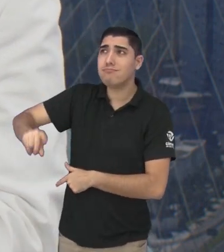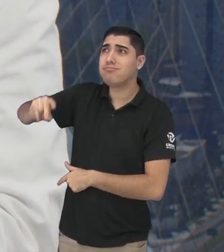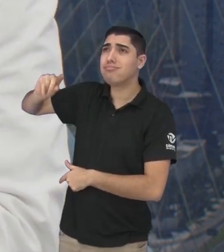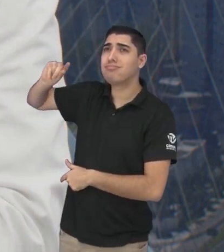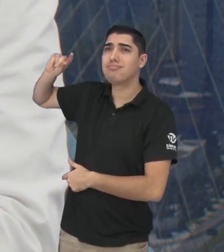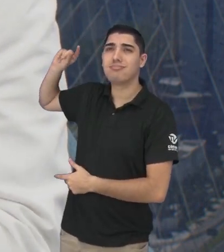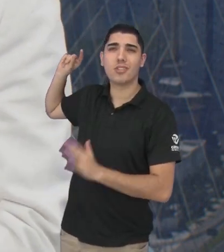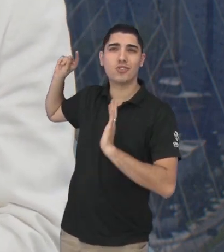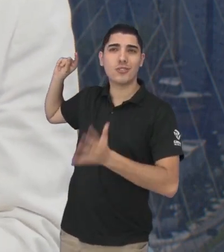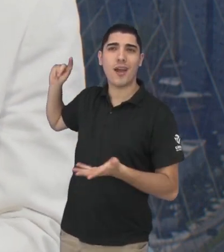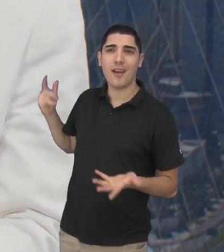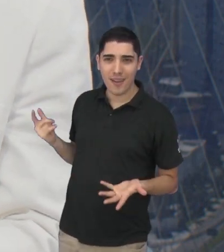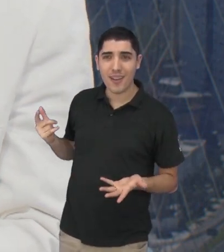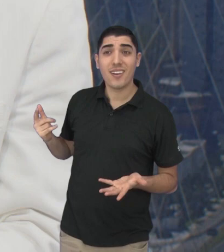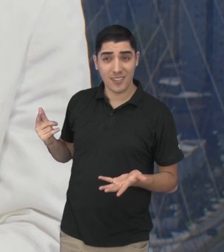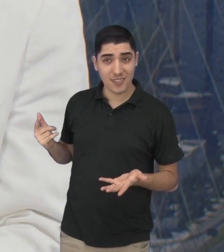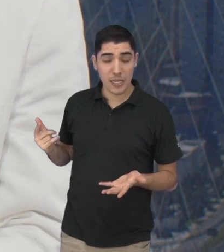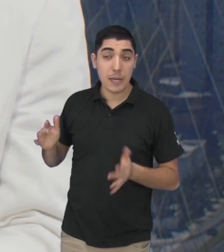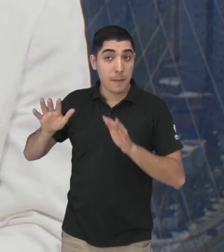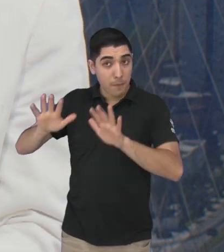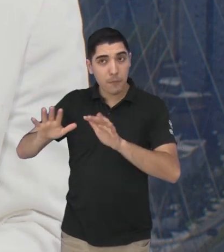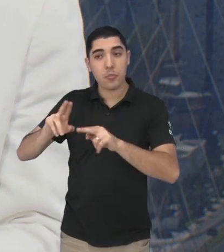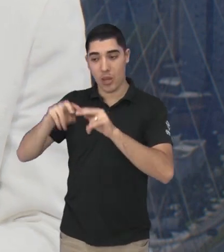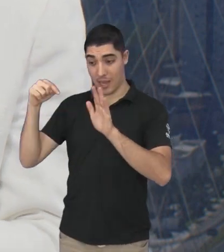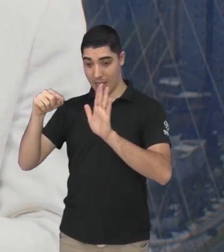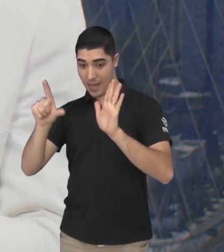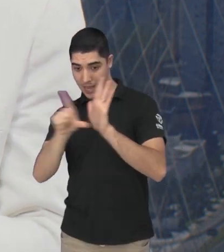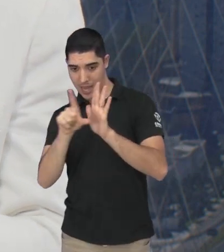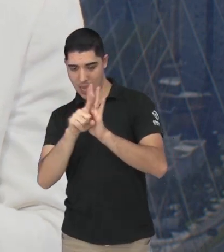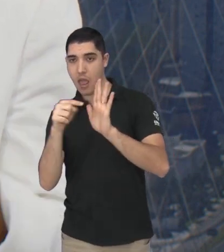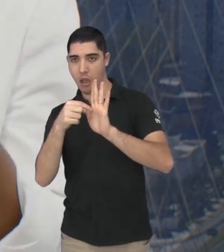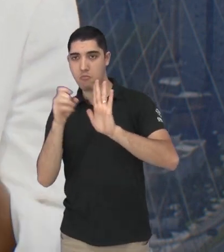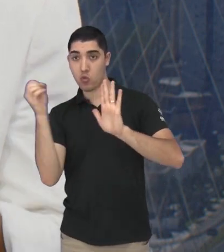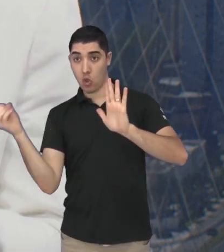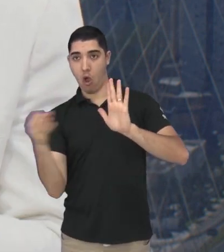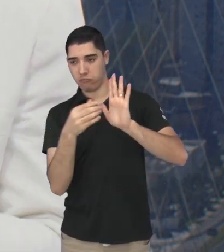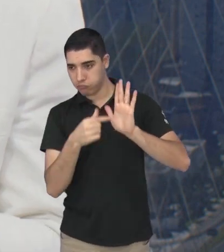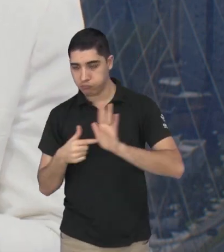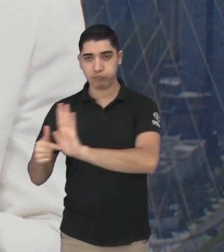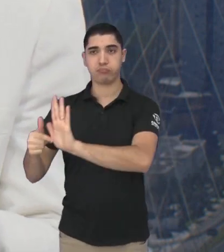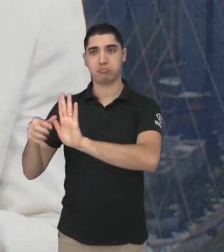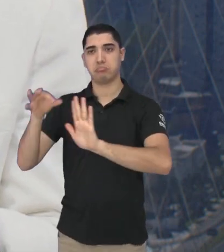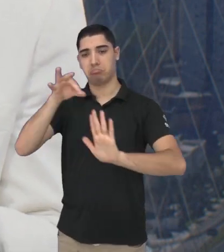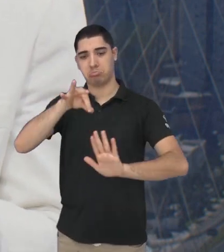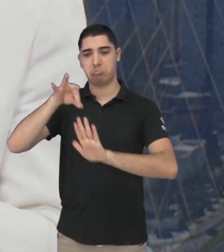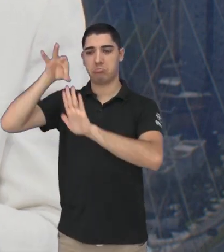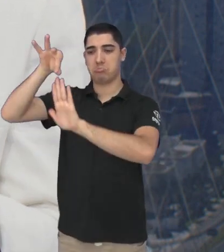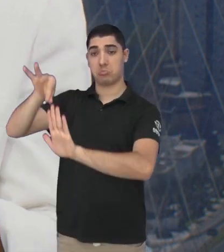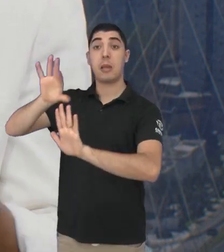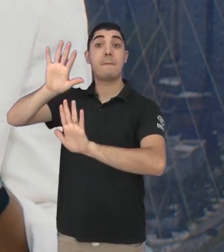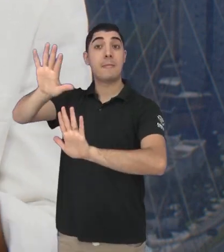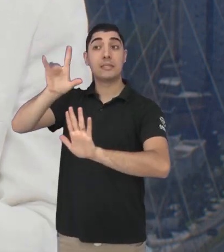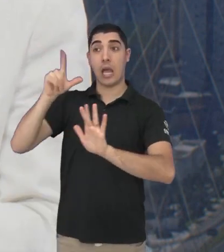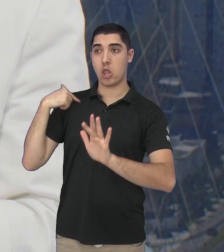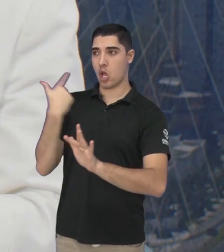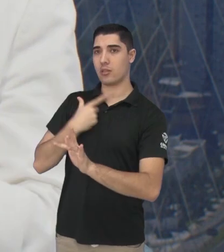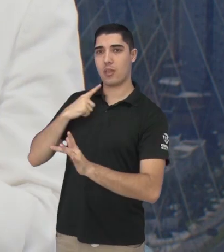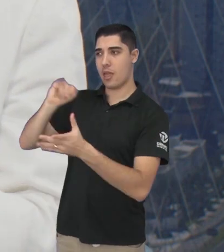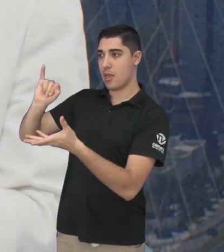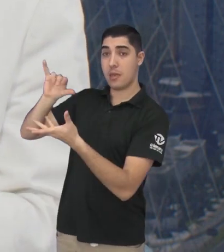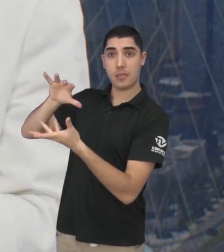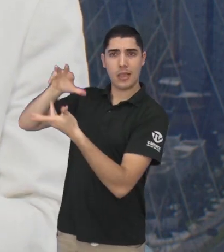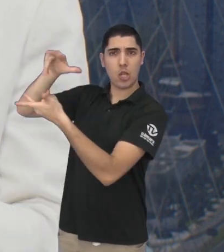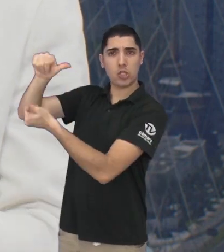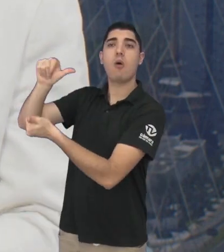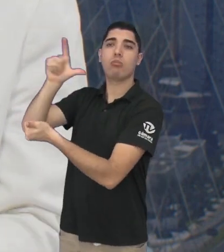se aprende nessa caminhada, né? Essa lei veio e nos coloca no cenário internacional. Ali se coloca os direitos e